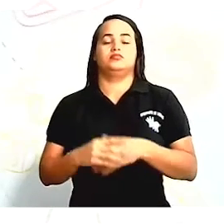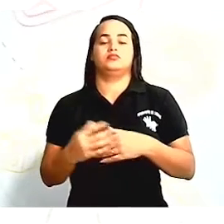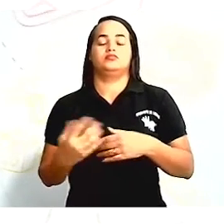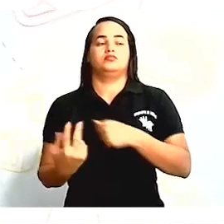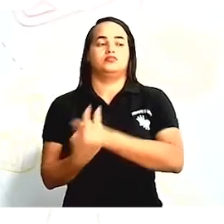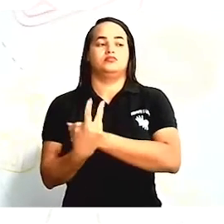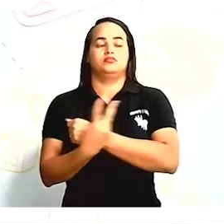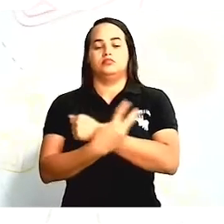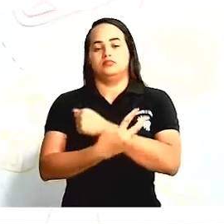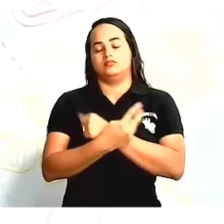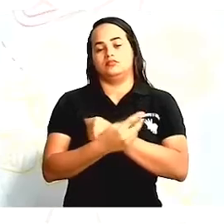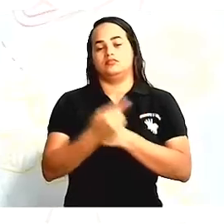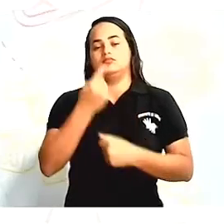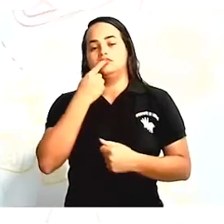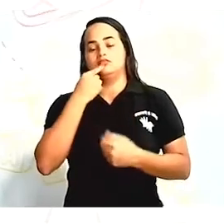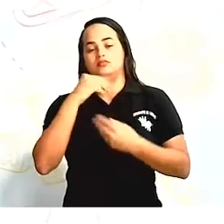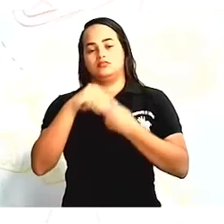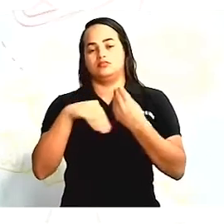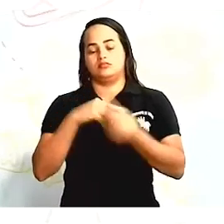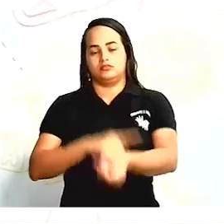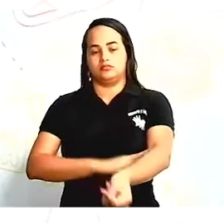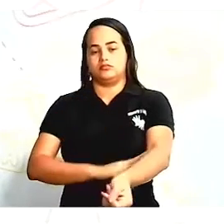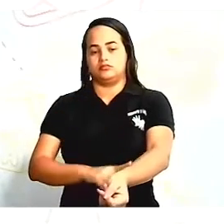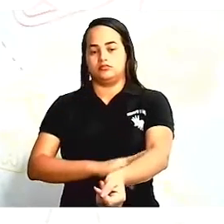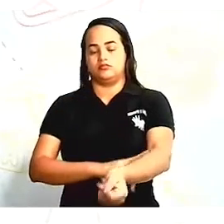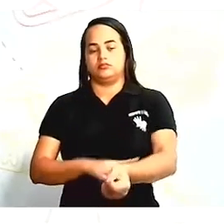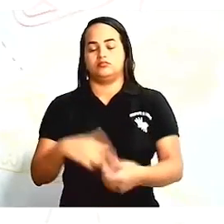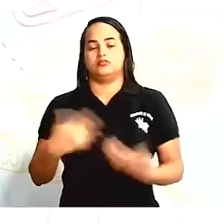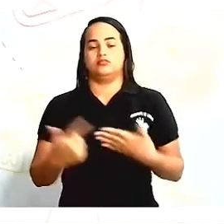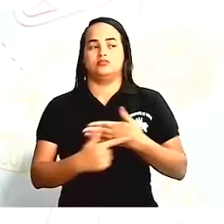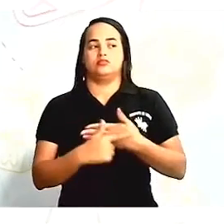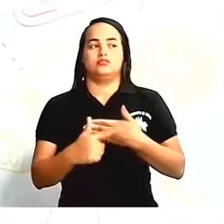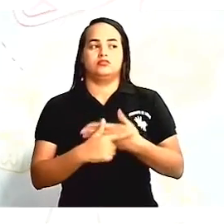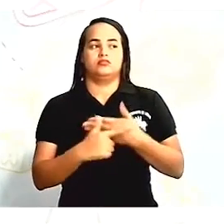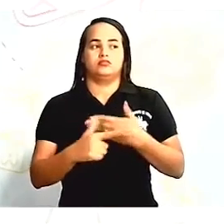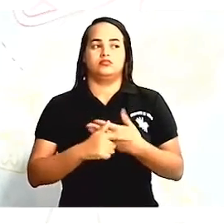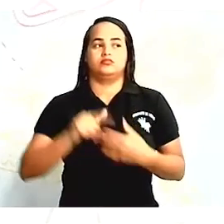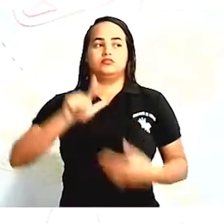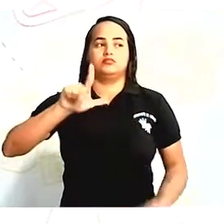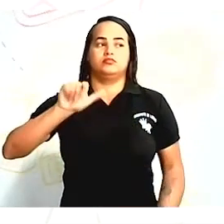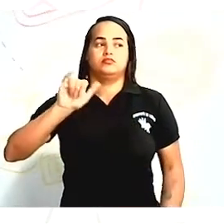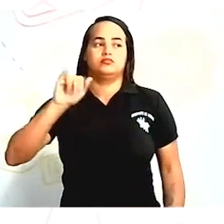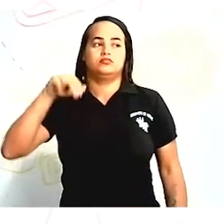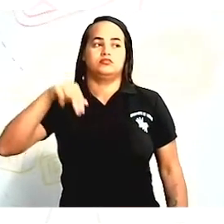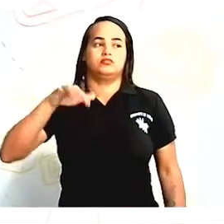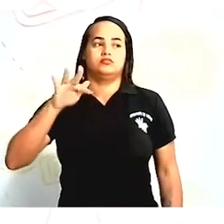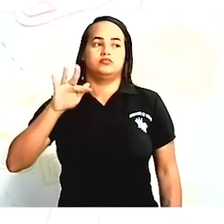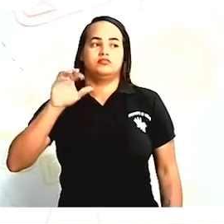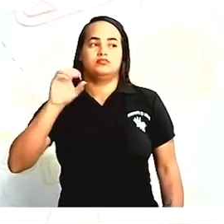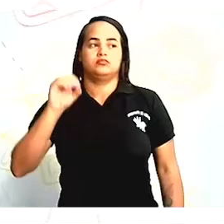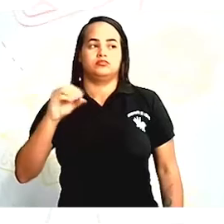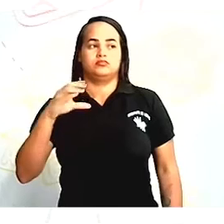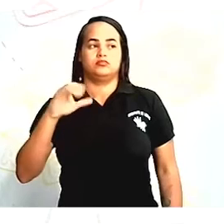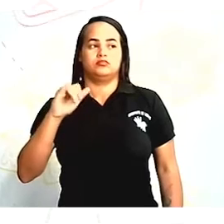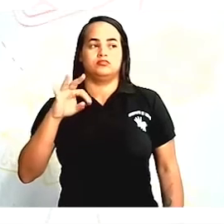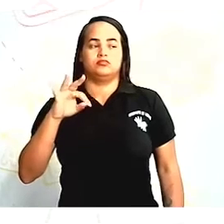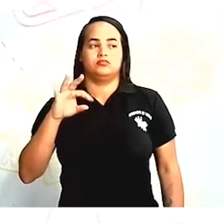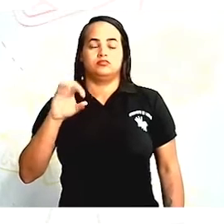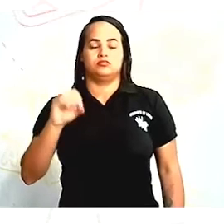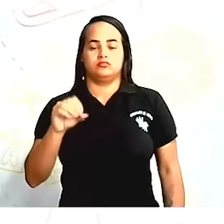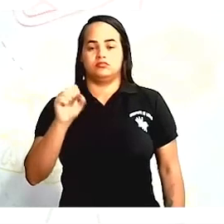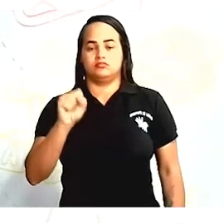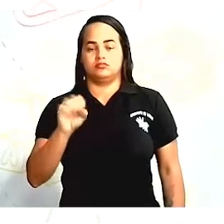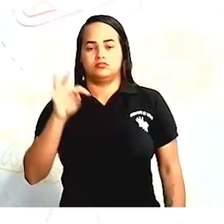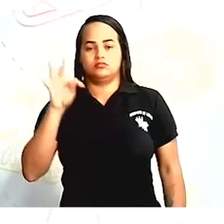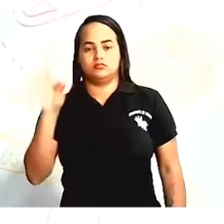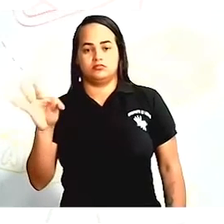sangue. Então, ó, qual é a função do linfócito T? Defesa do organismo, ou seja, do